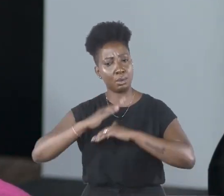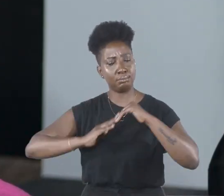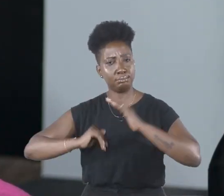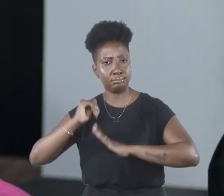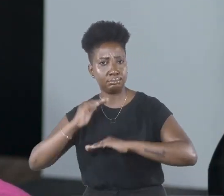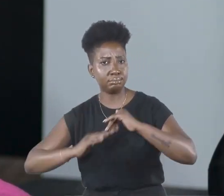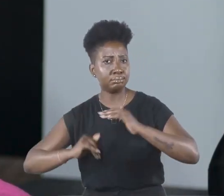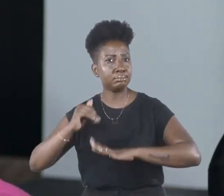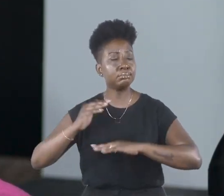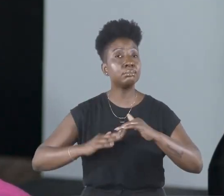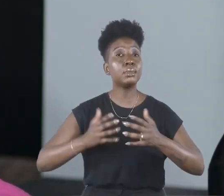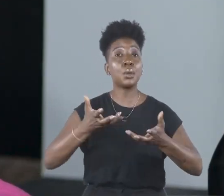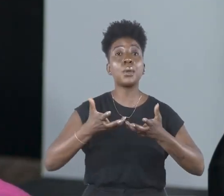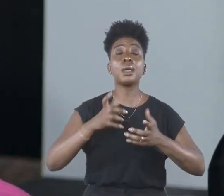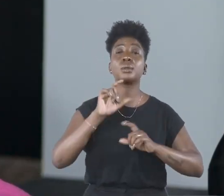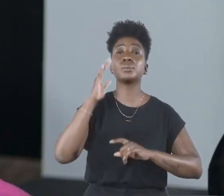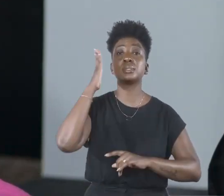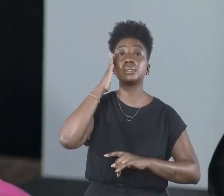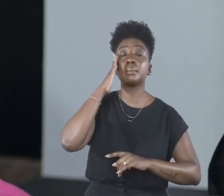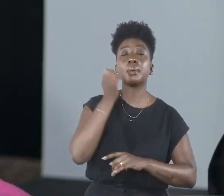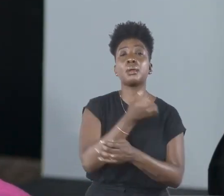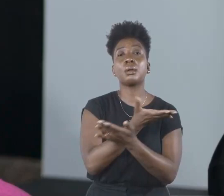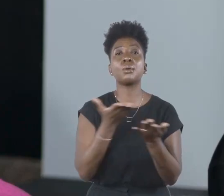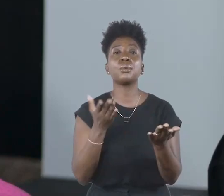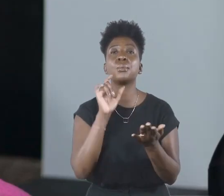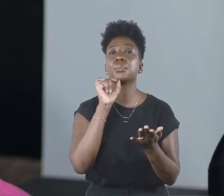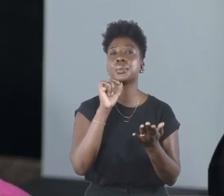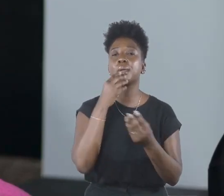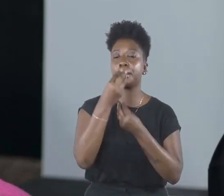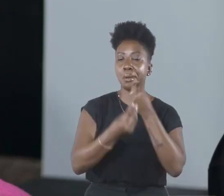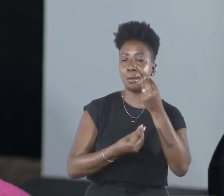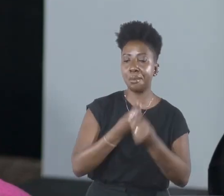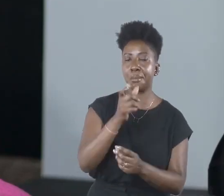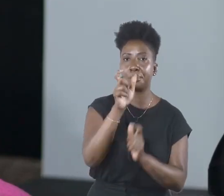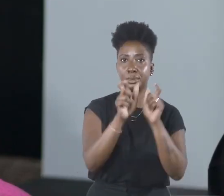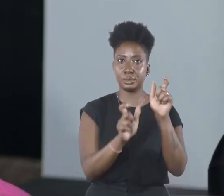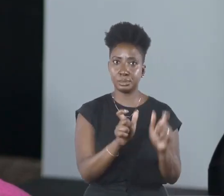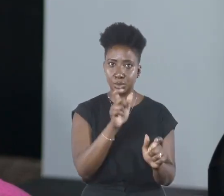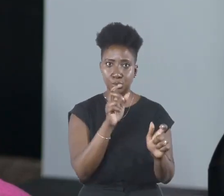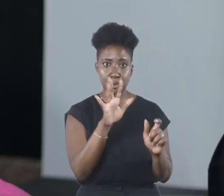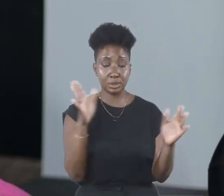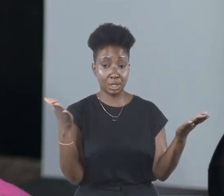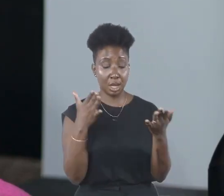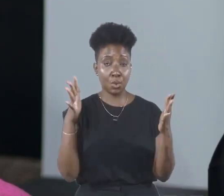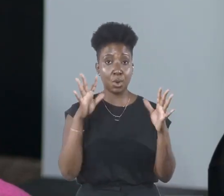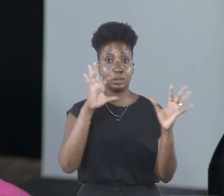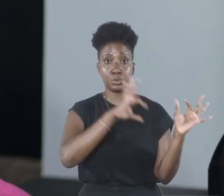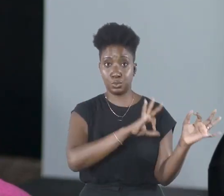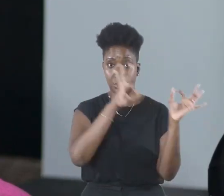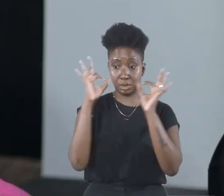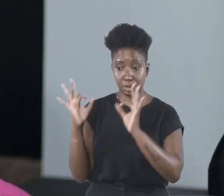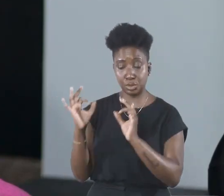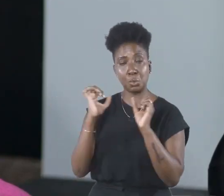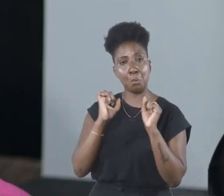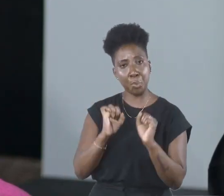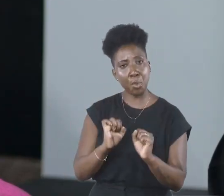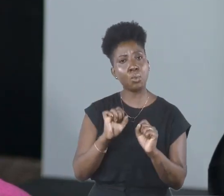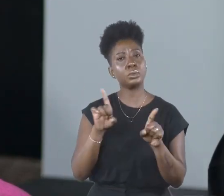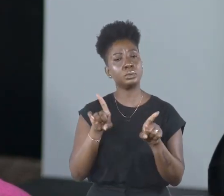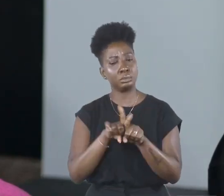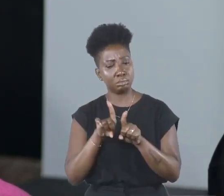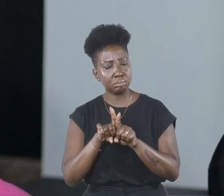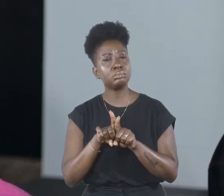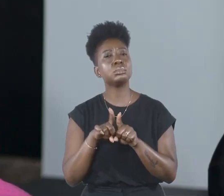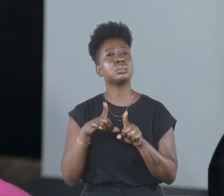parte, e criou a novela Órfãos da Terra, muito premiada, junto com a Duca Rachid, né?